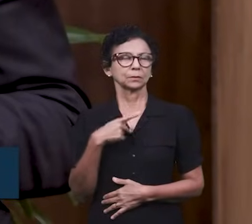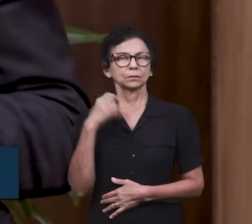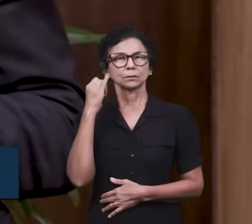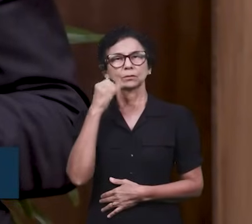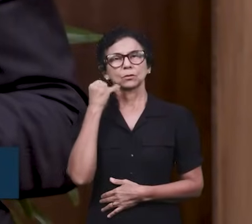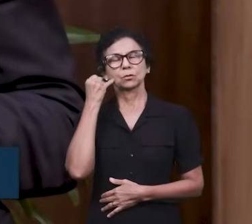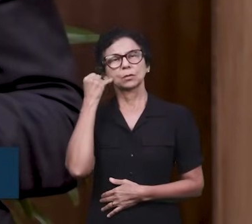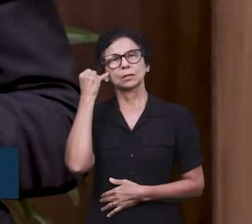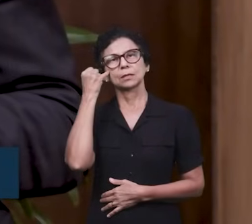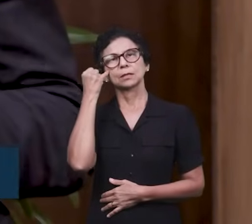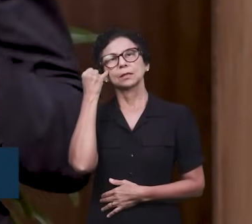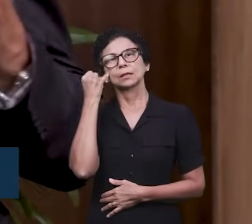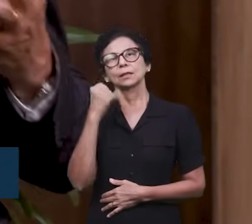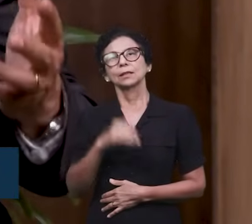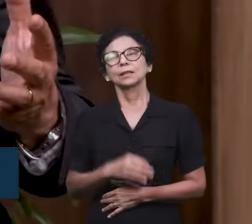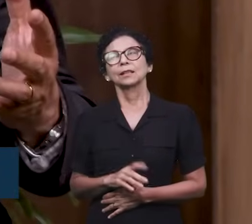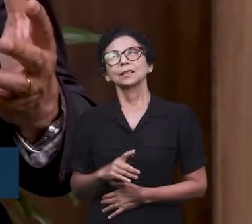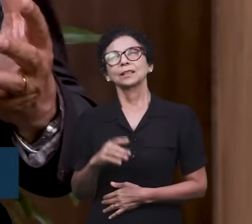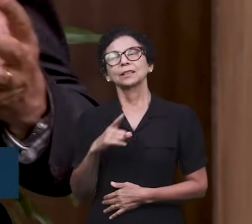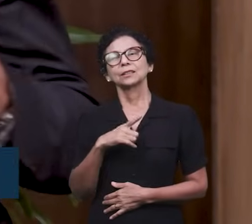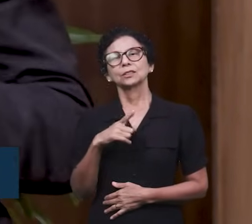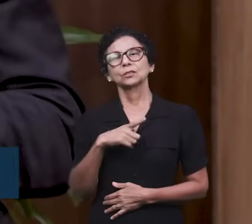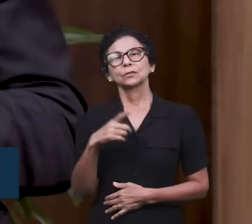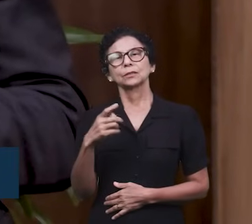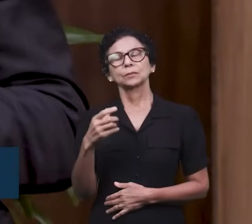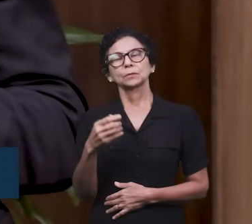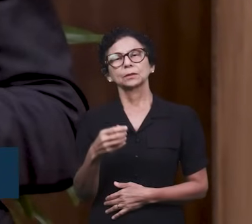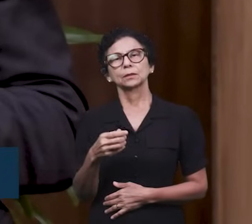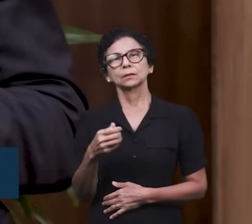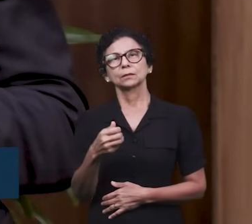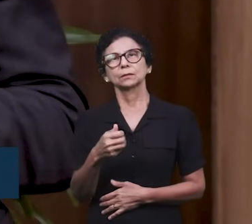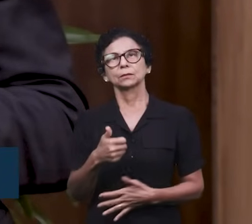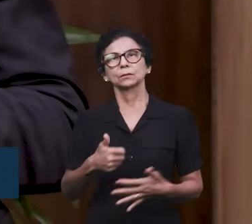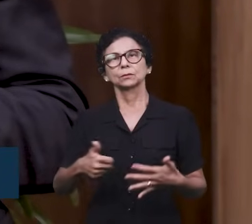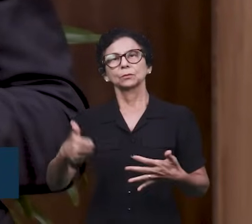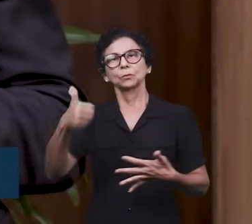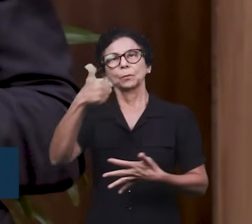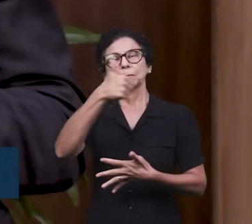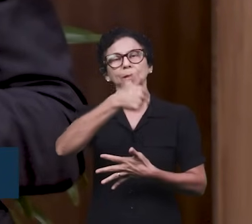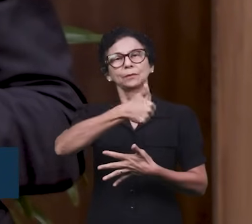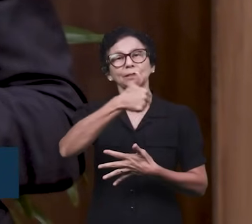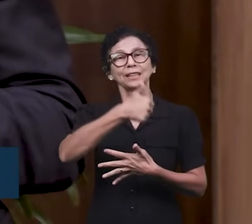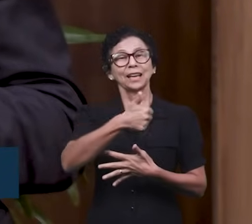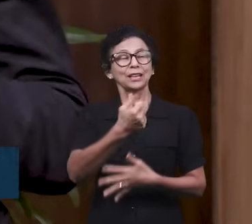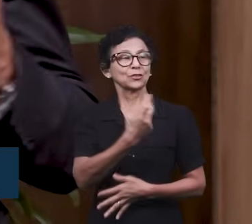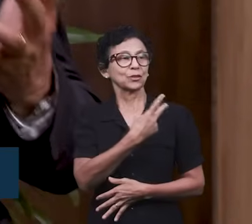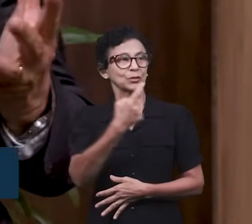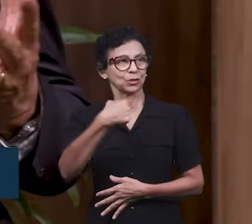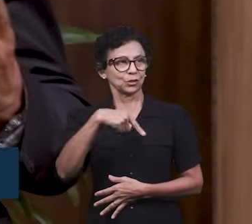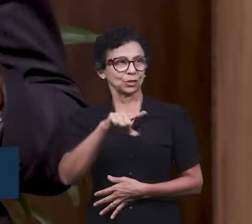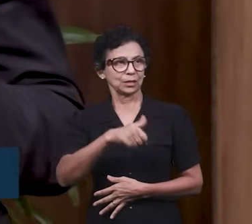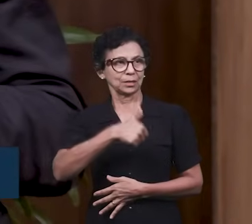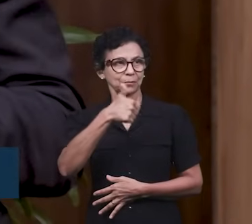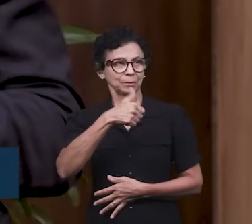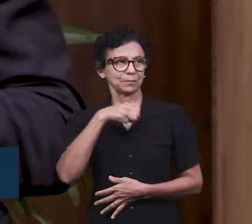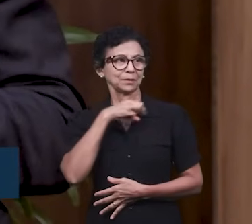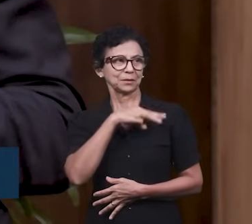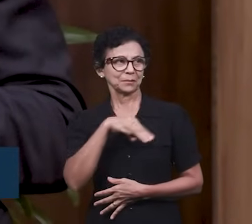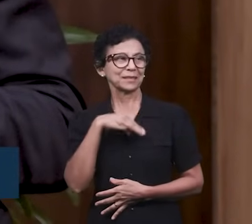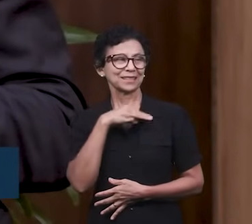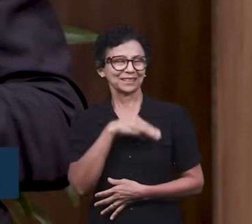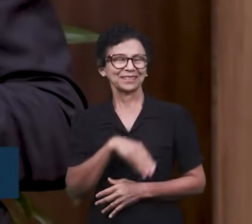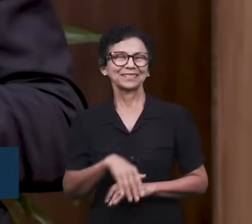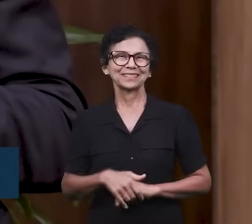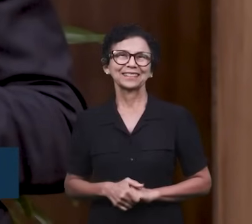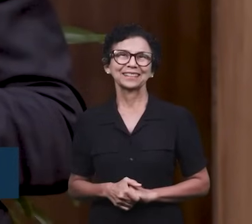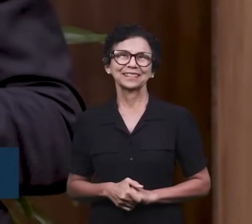de estar na primeira missão, né? Tivemos essa grata satisfação que